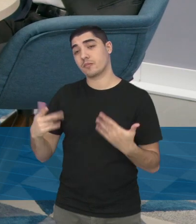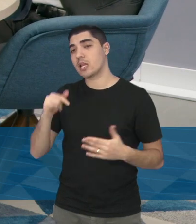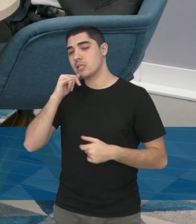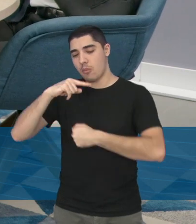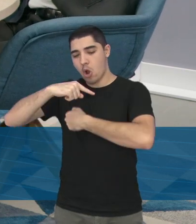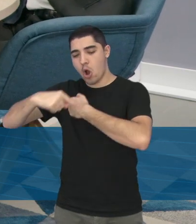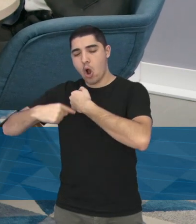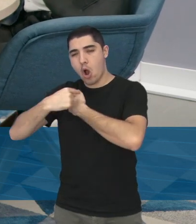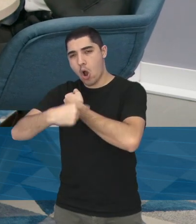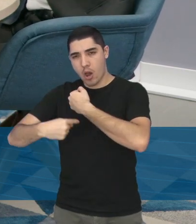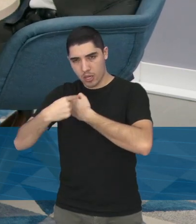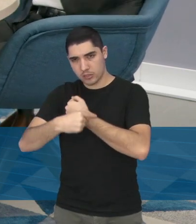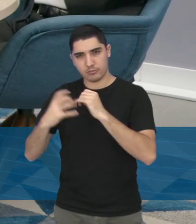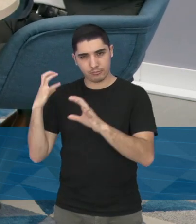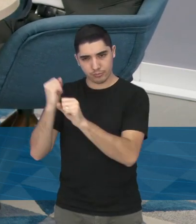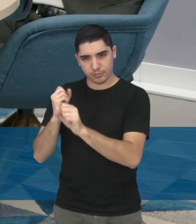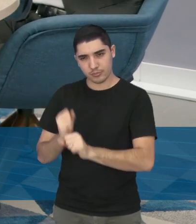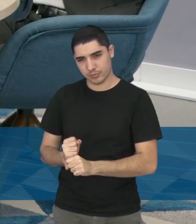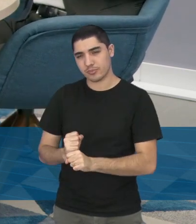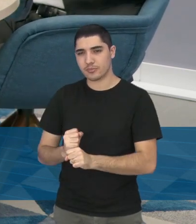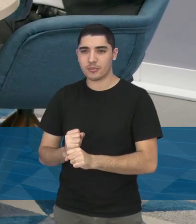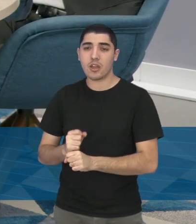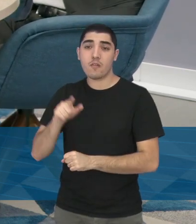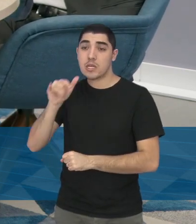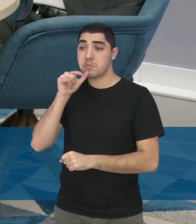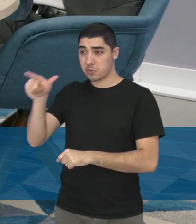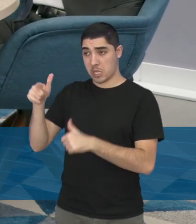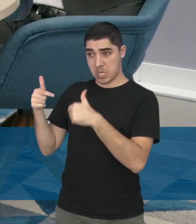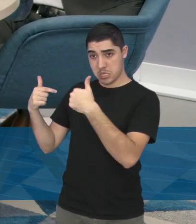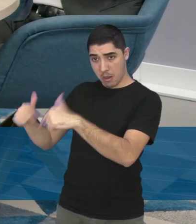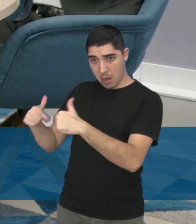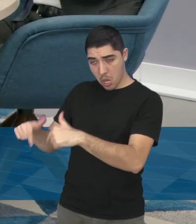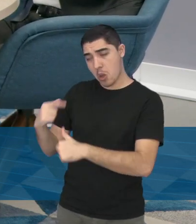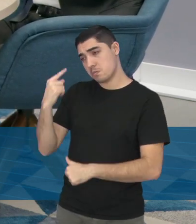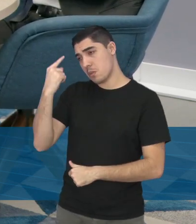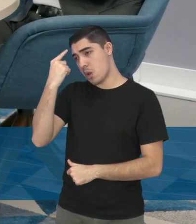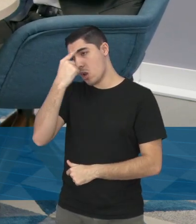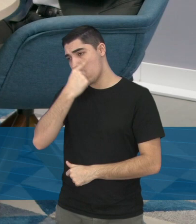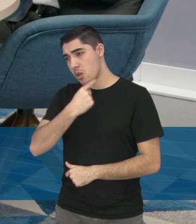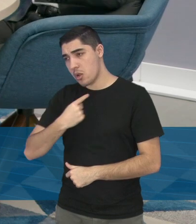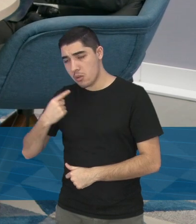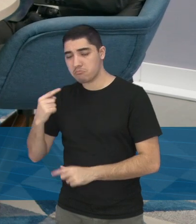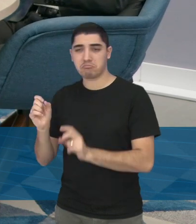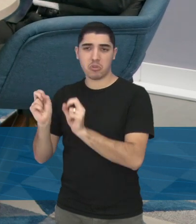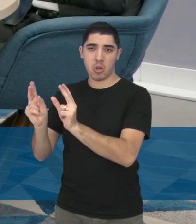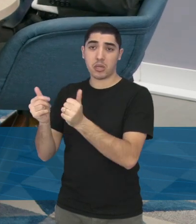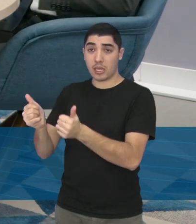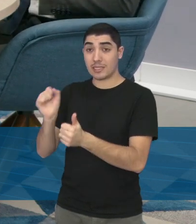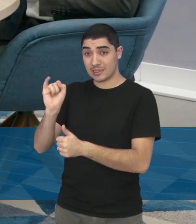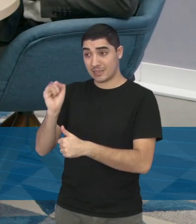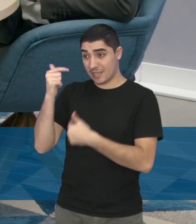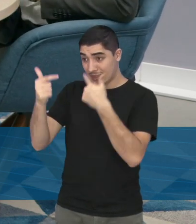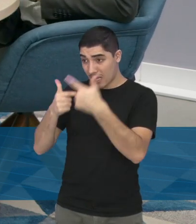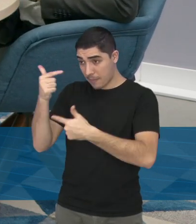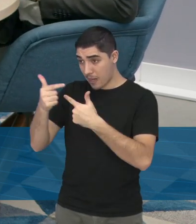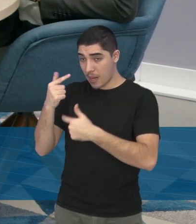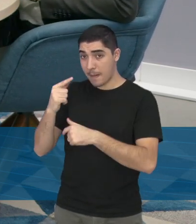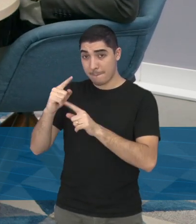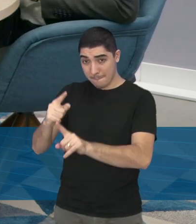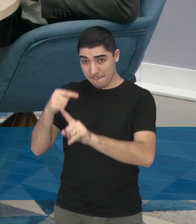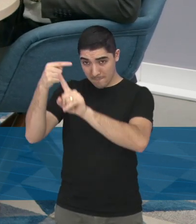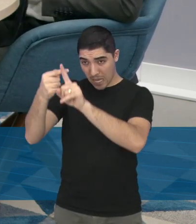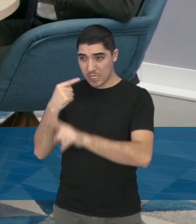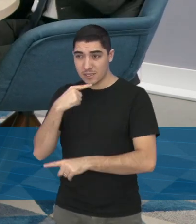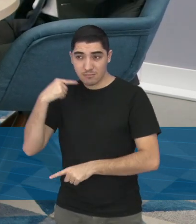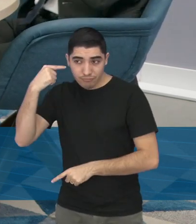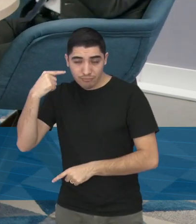O banco de horas, antigamente não existia banco de horas. Você trabalhou na sua jornada, ótimo. Trabalhou a mais, né, adicional de